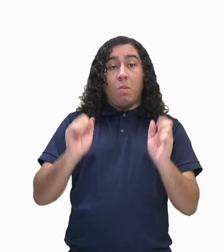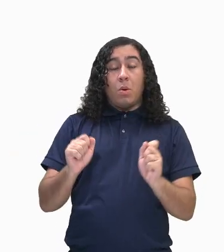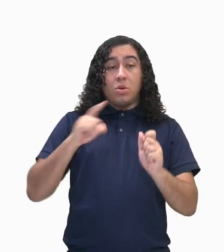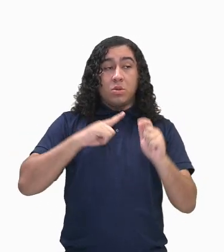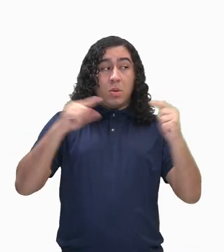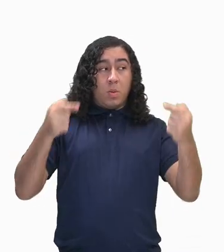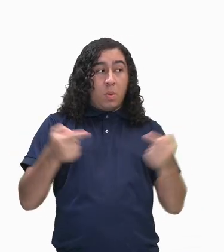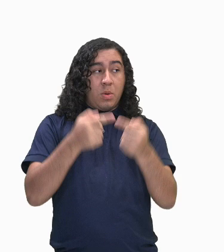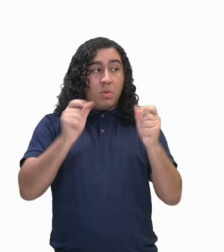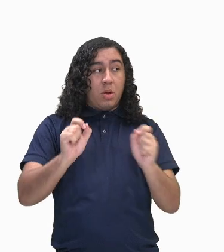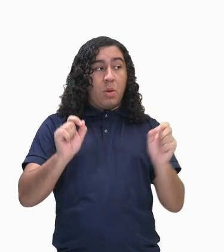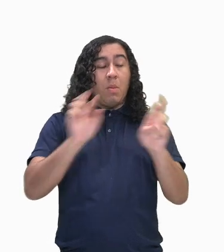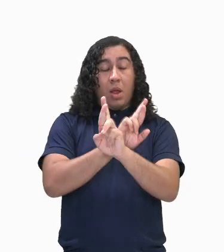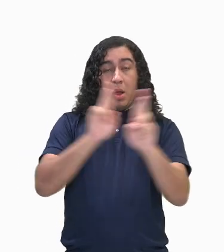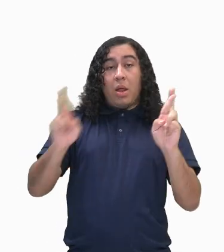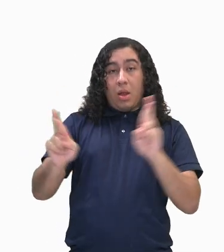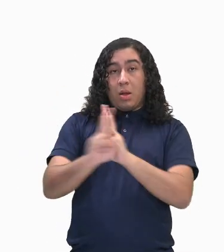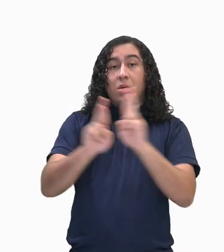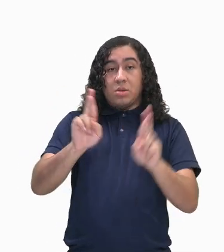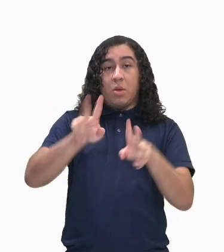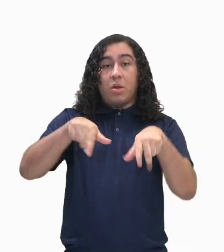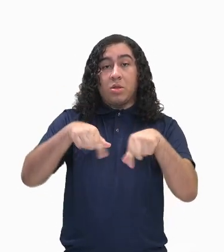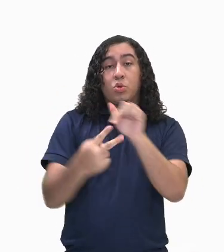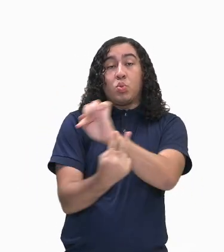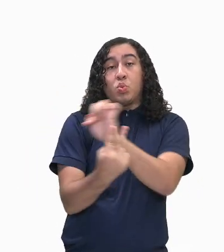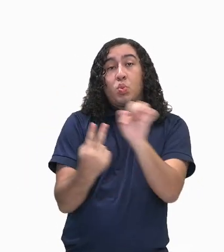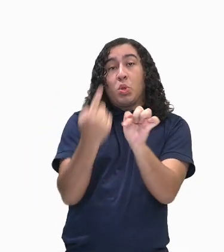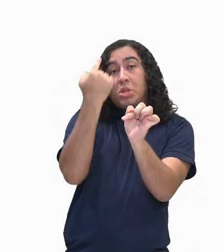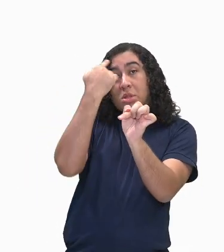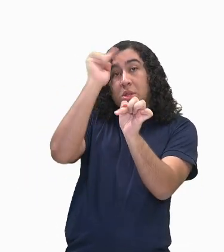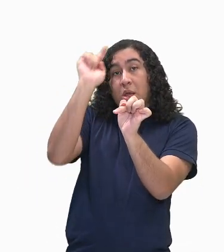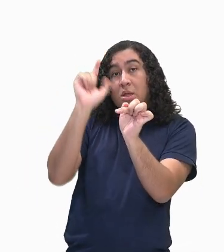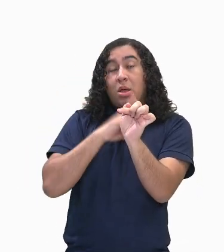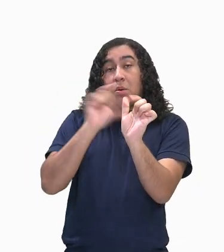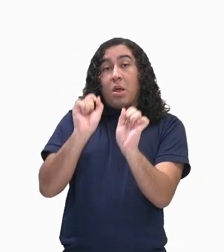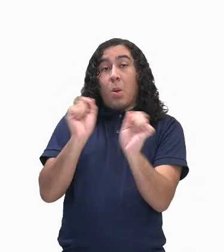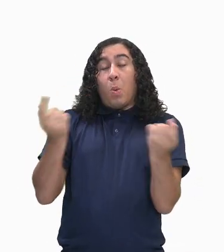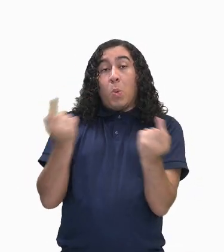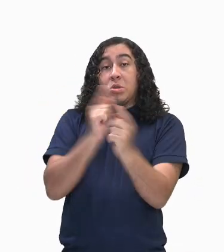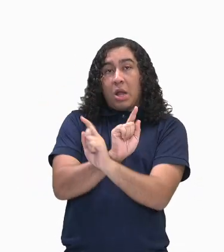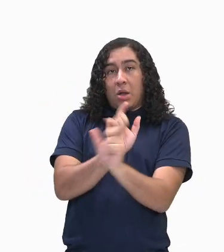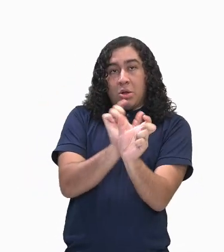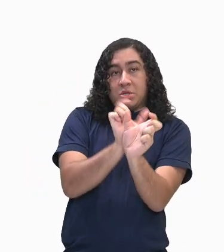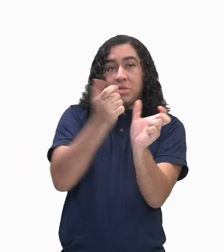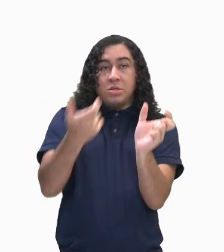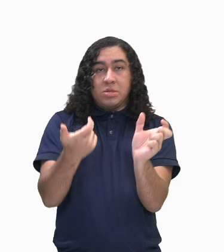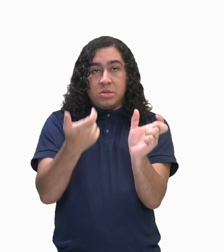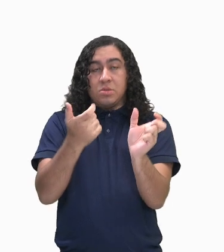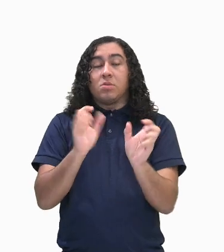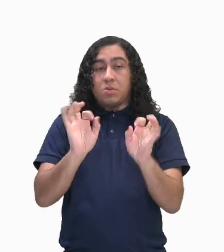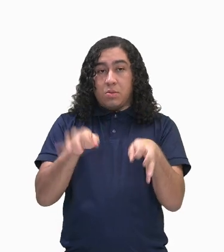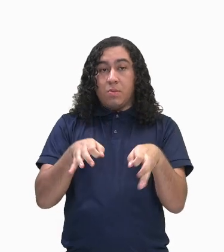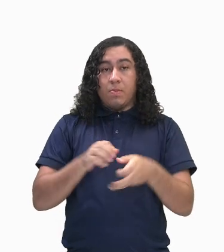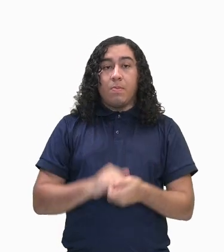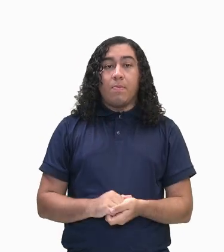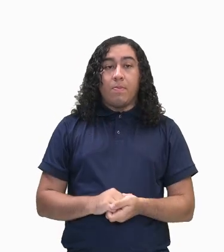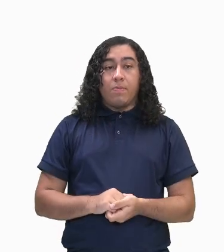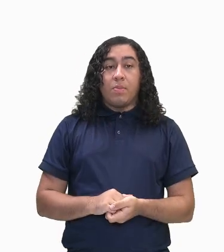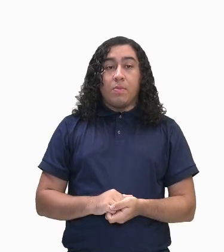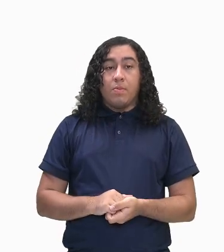uma relação entre duas ideias que se contrapõem. Antítese